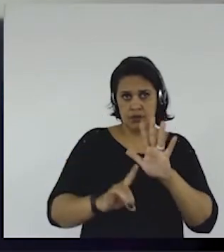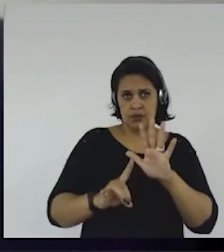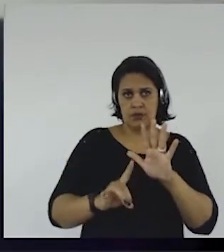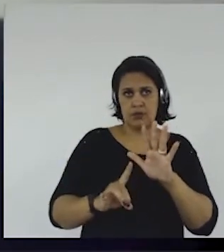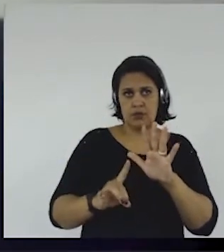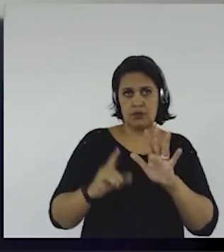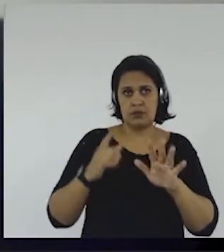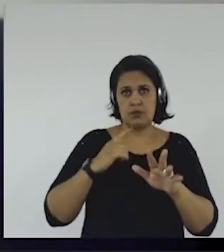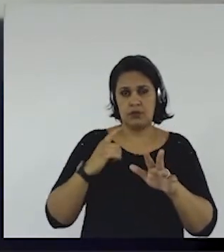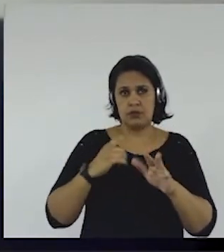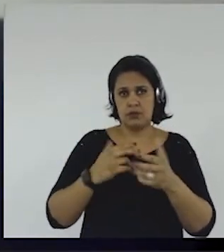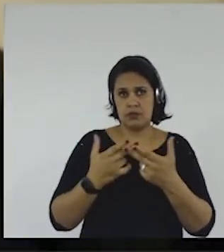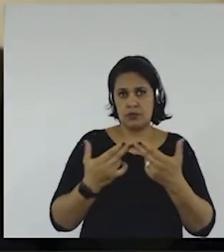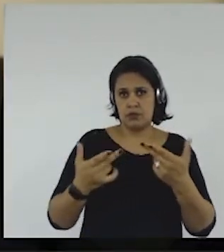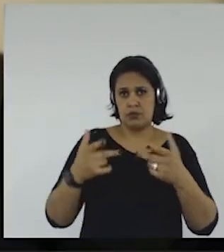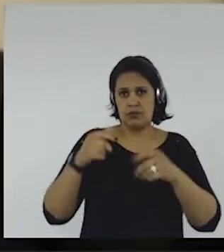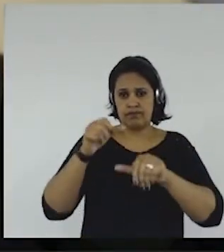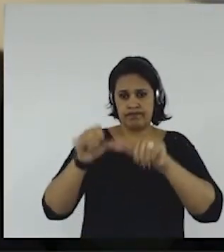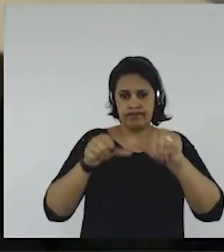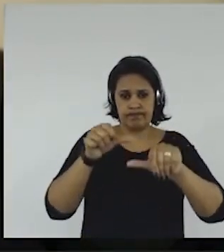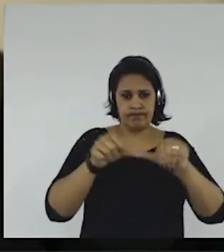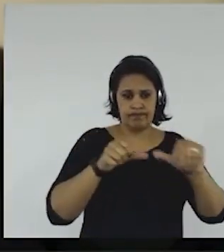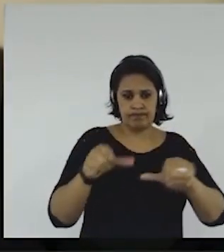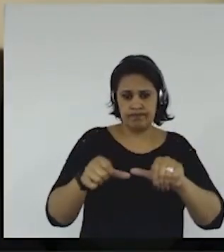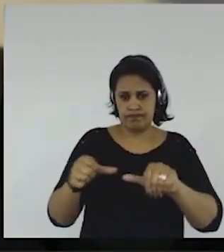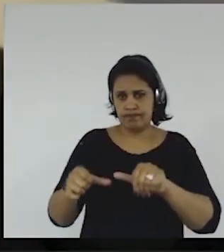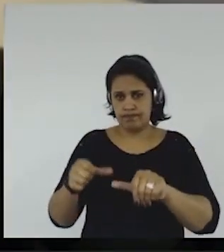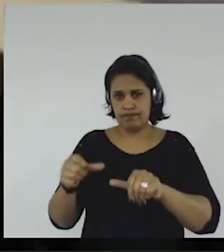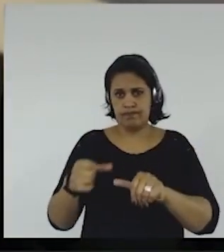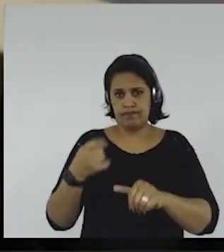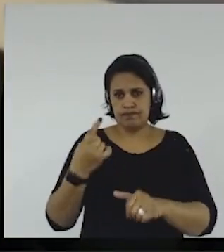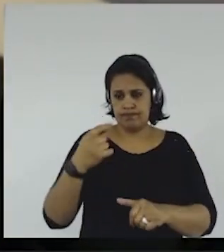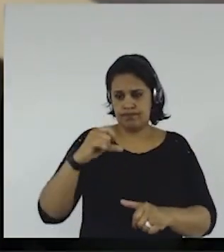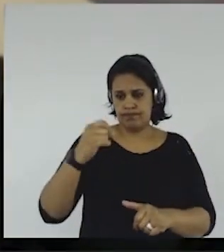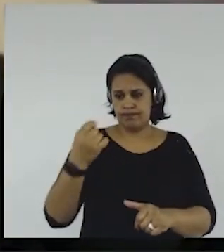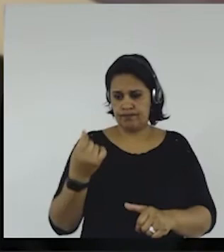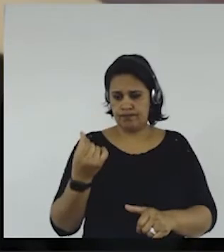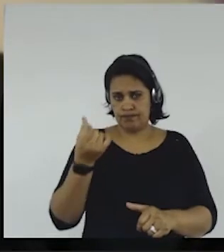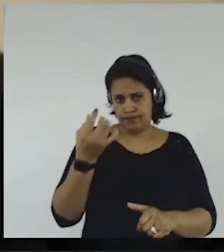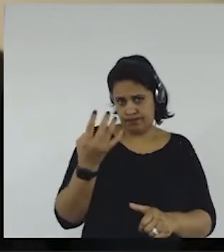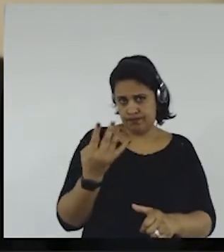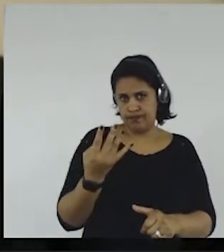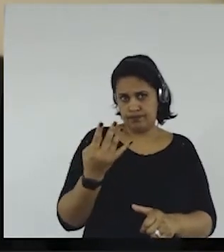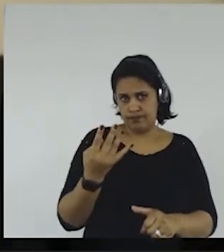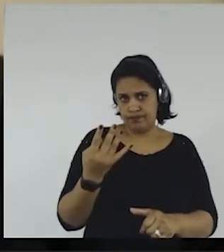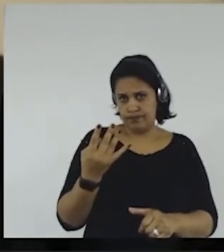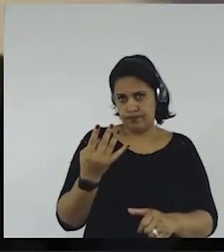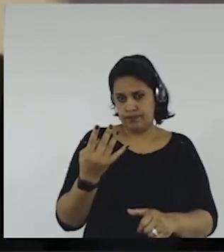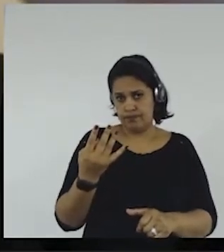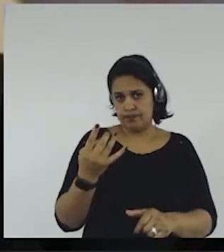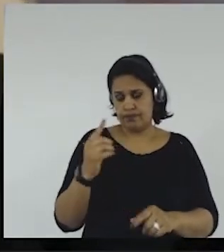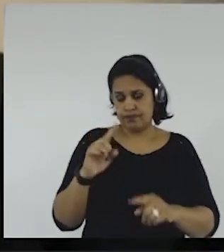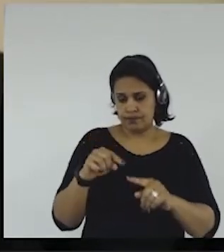pelas modificações feitas após 1964 e que tiraram